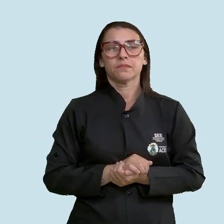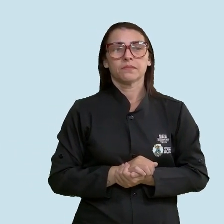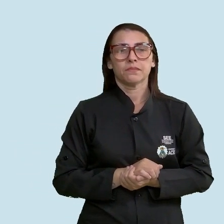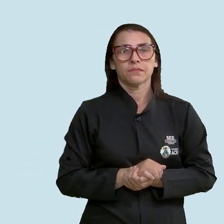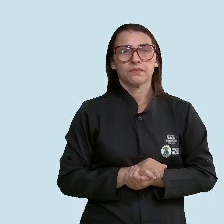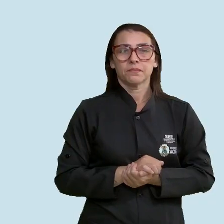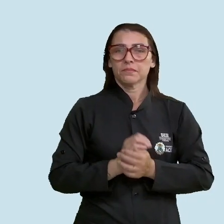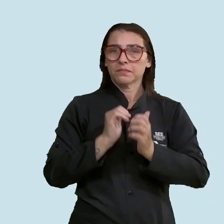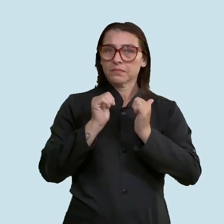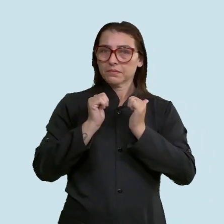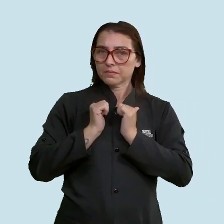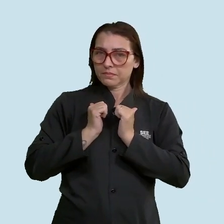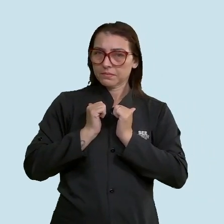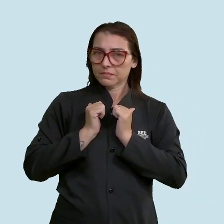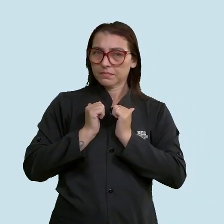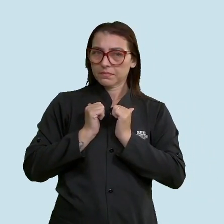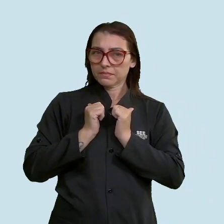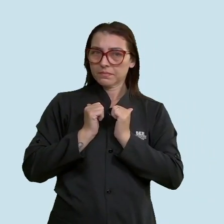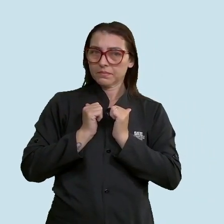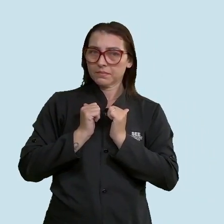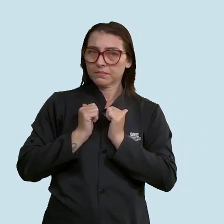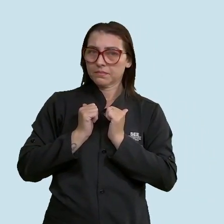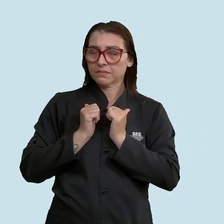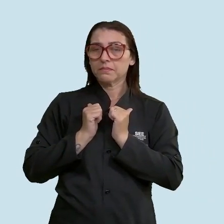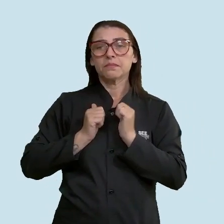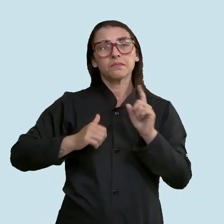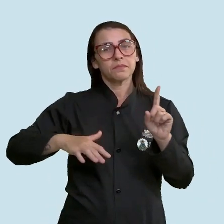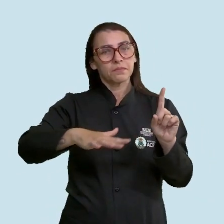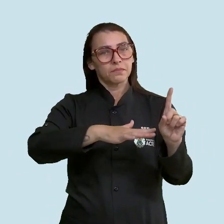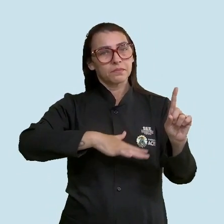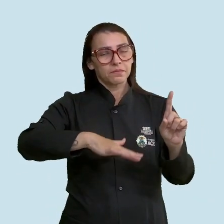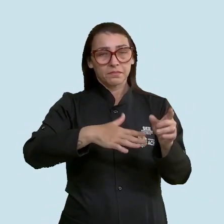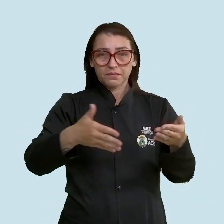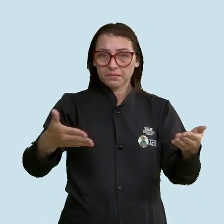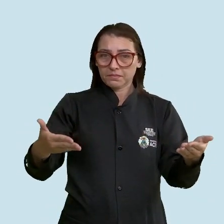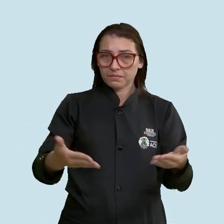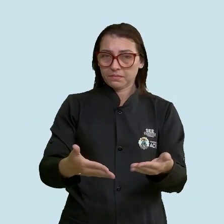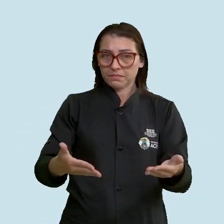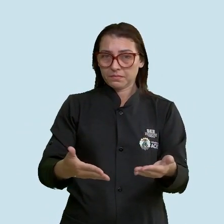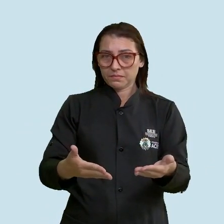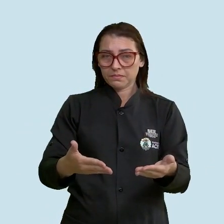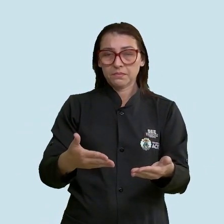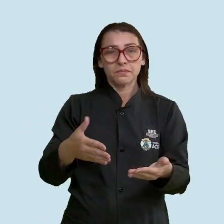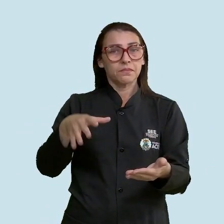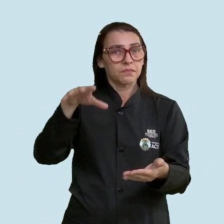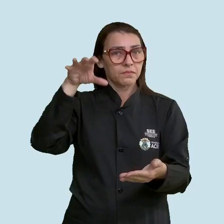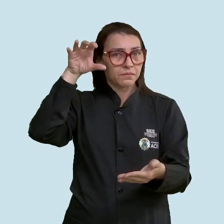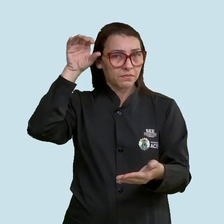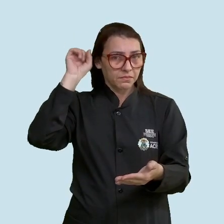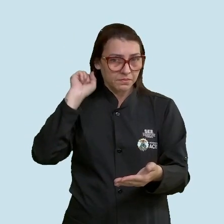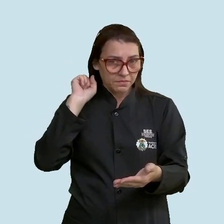o seu comportamento mesmo perante a sociedade. Agora, nós vamos ouvir,